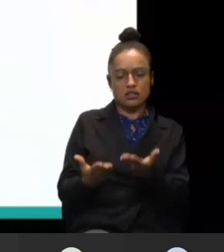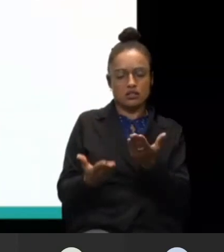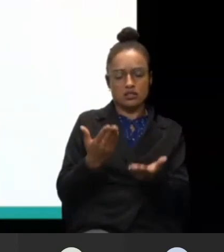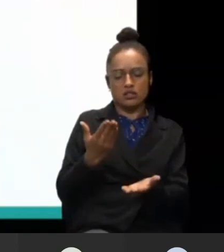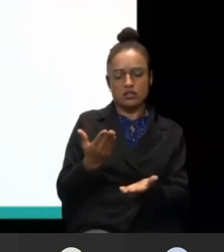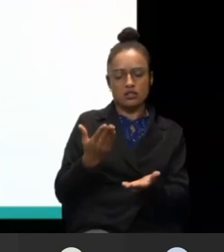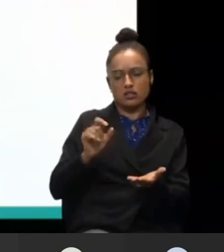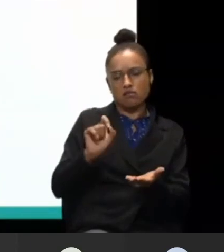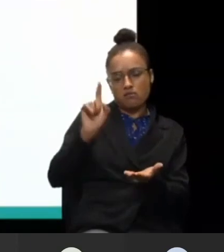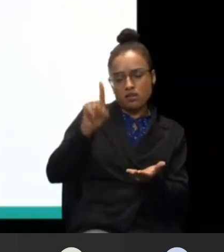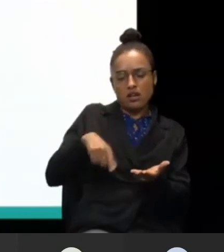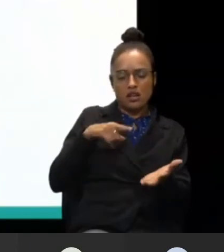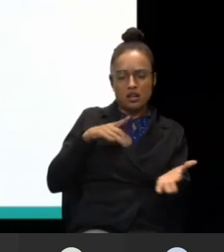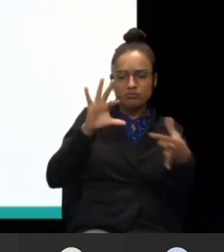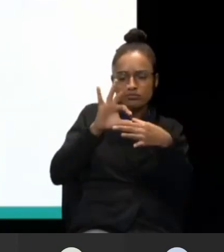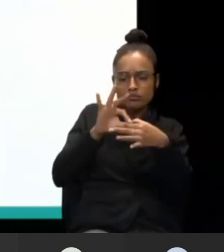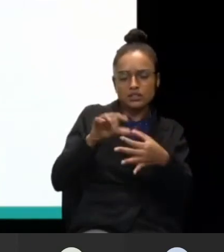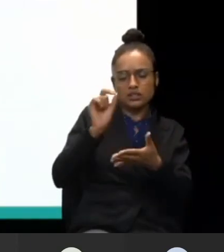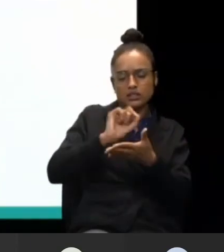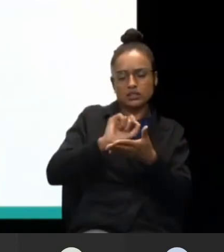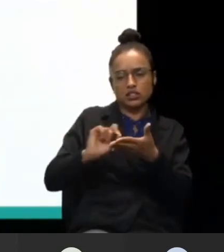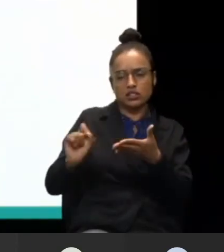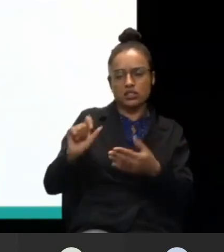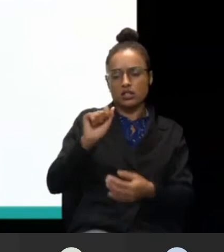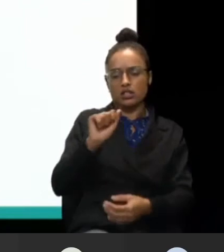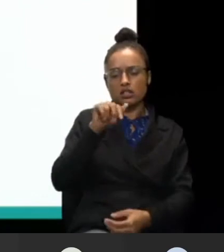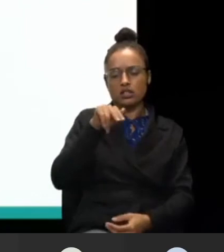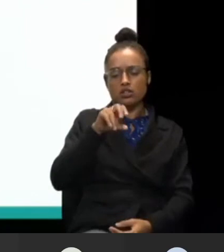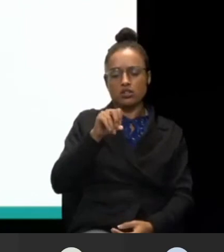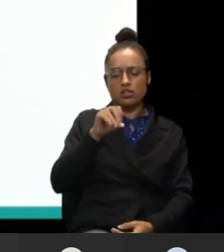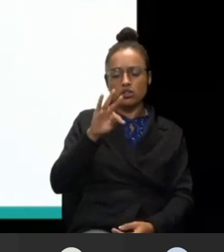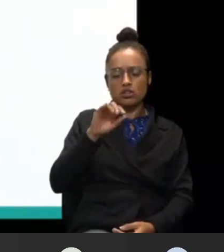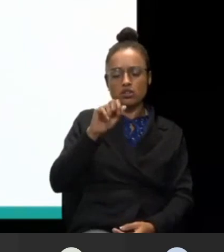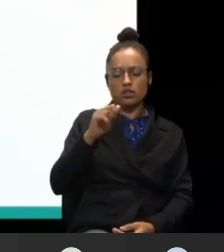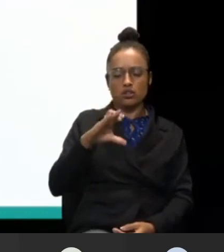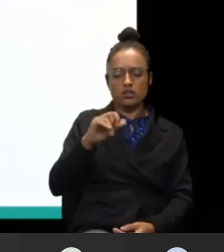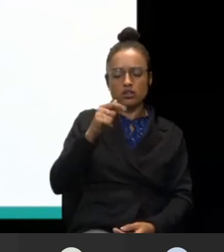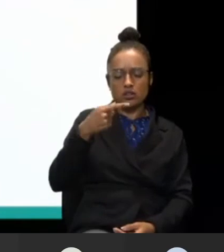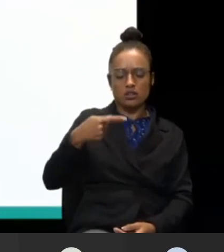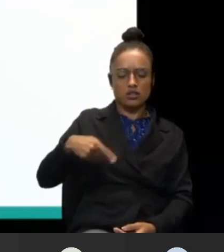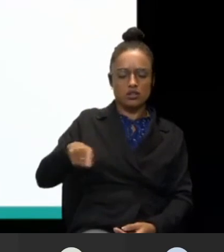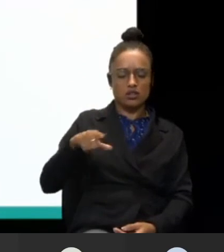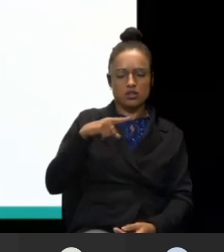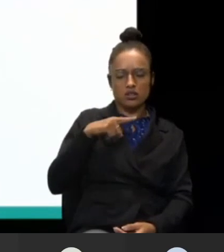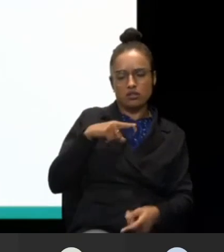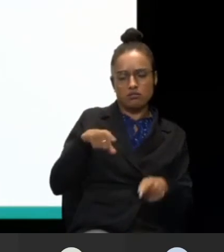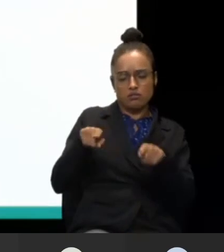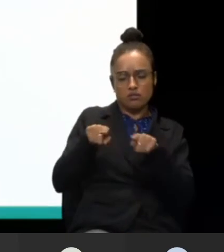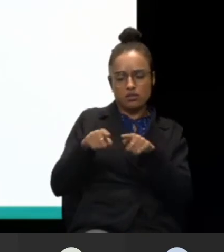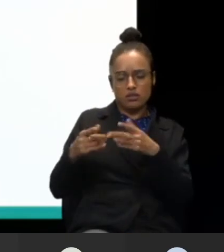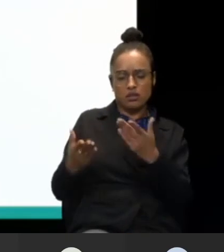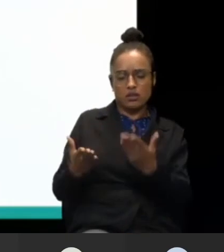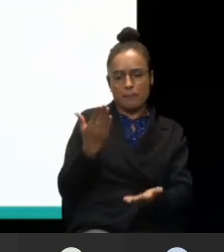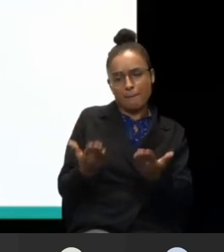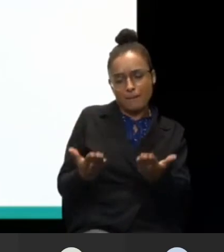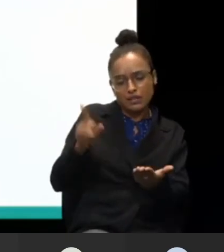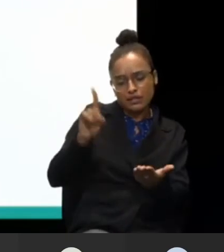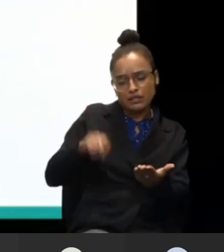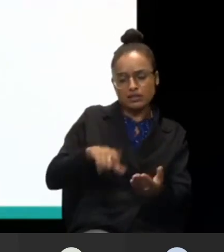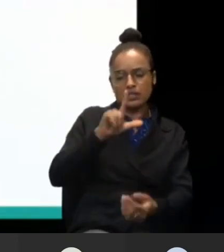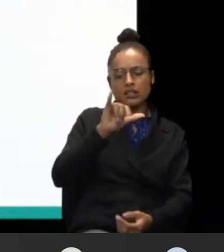e vá fazendo as anotações. O peso da amostra e o peso do LMR antes de receber